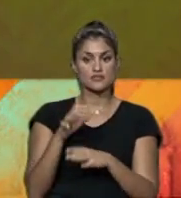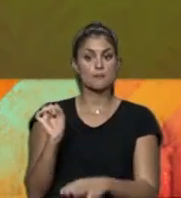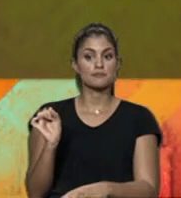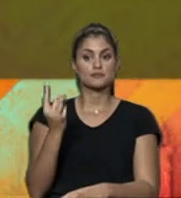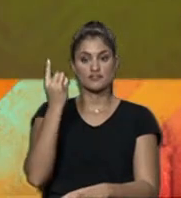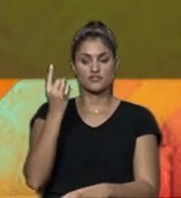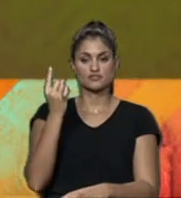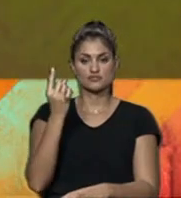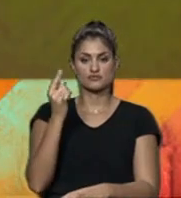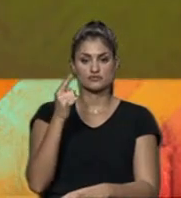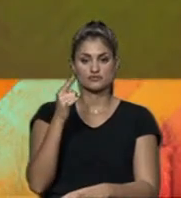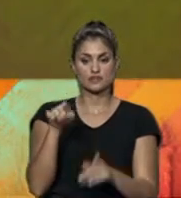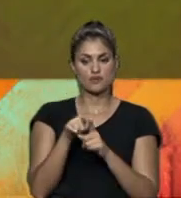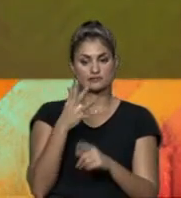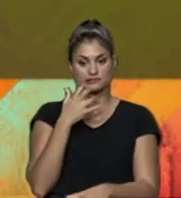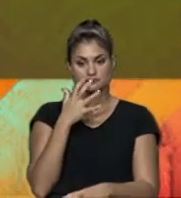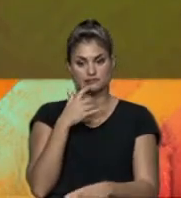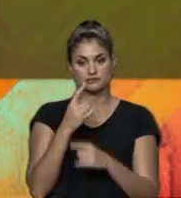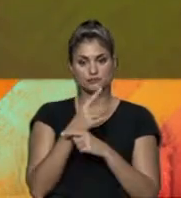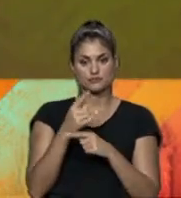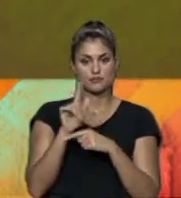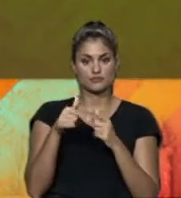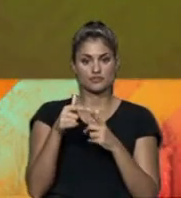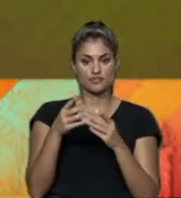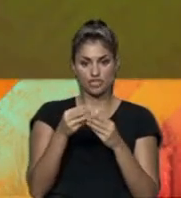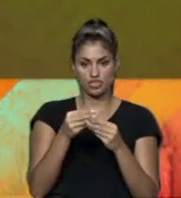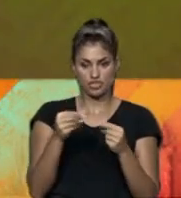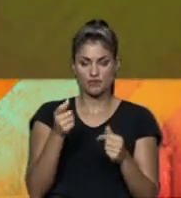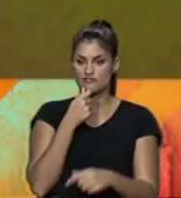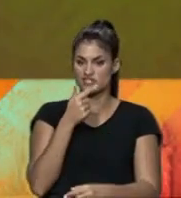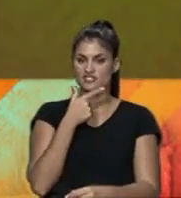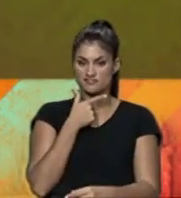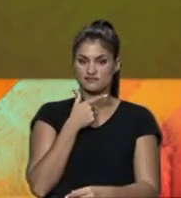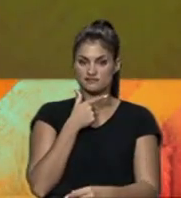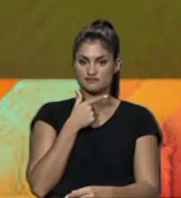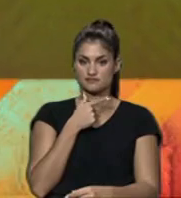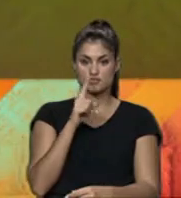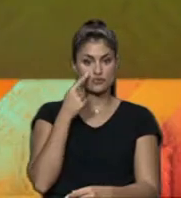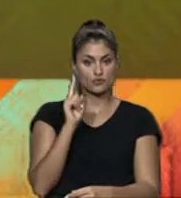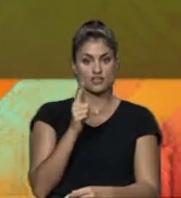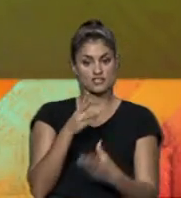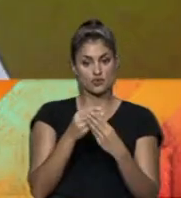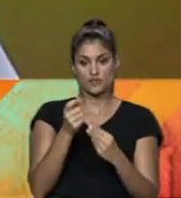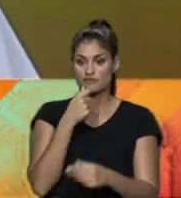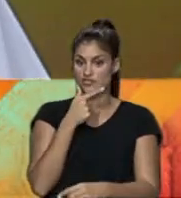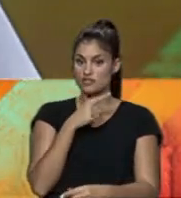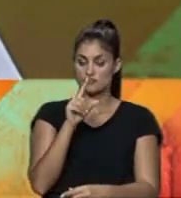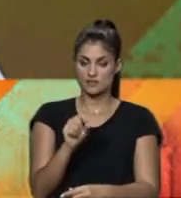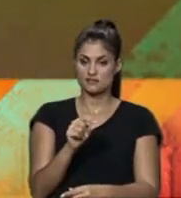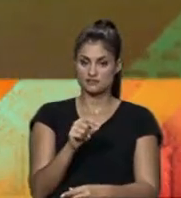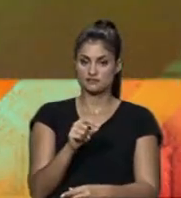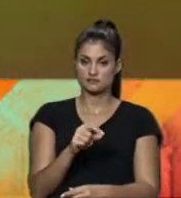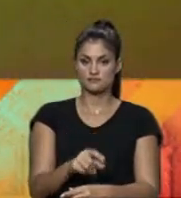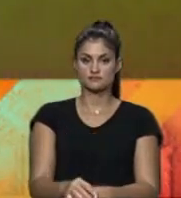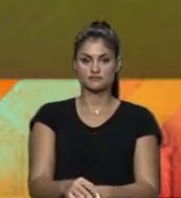vez, é ir a medo, porque senão, quando chegar lá, tem um puré de feijão em vez de ter feijão, não é? E se não conhecem a qualidade do feijão também. Portanto, por